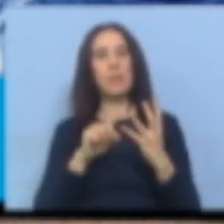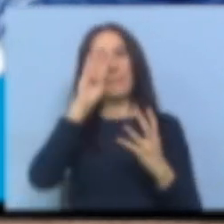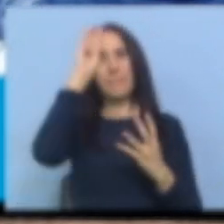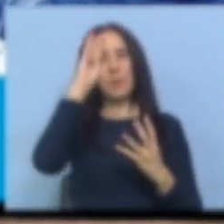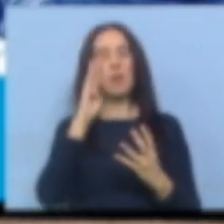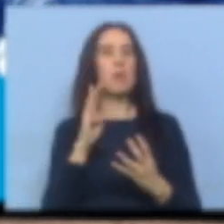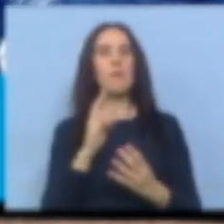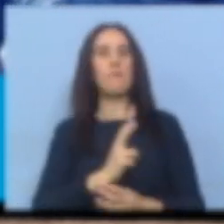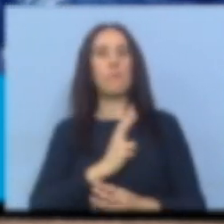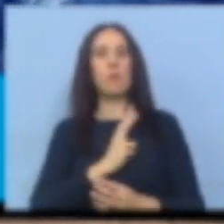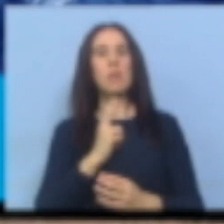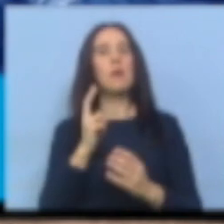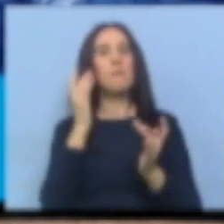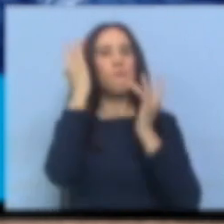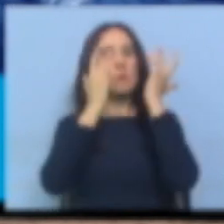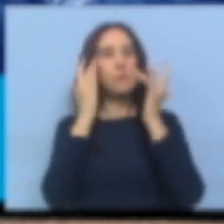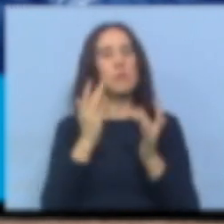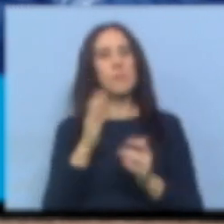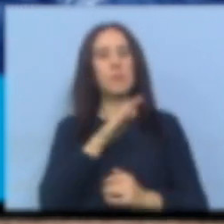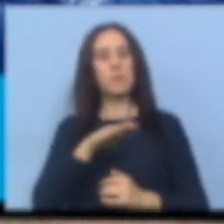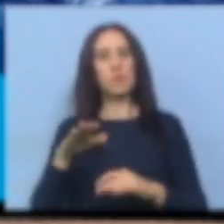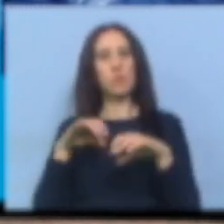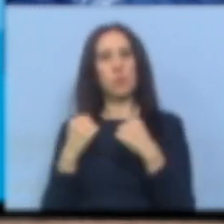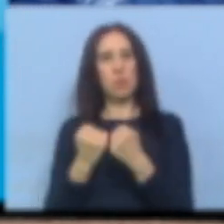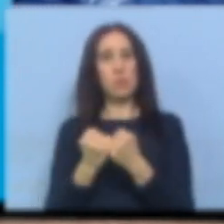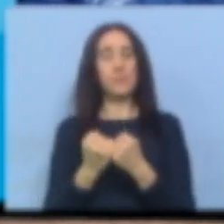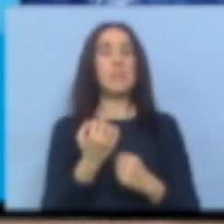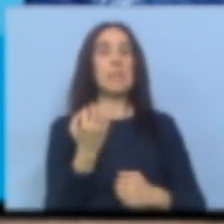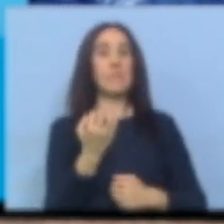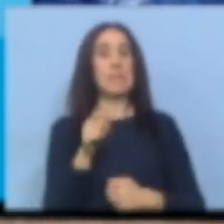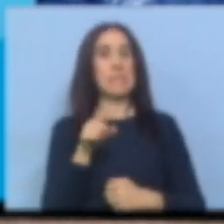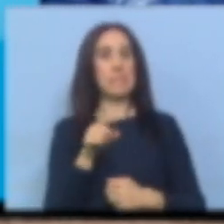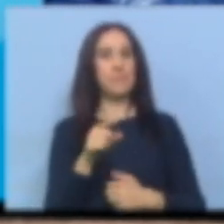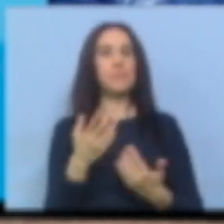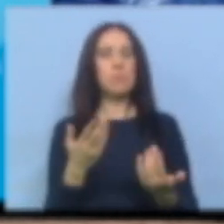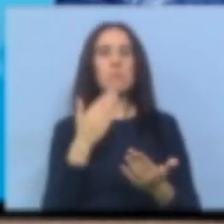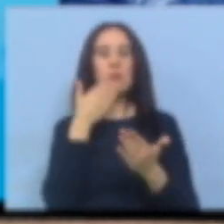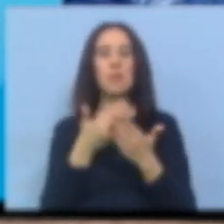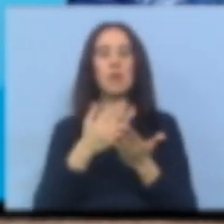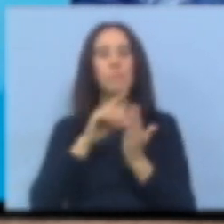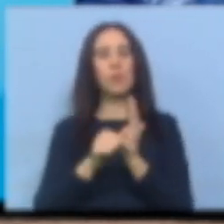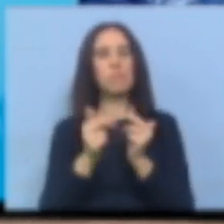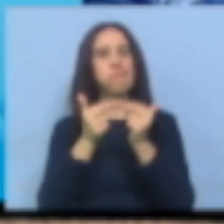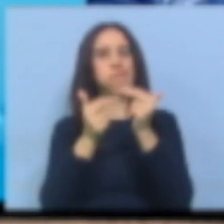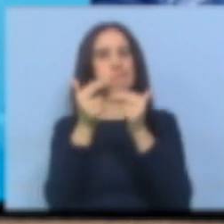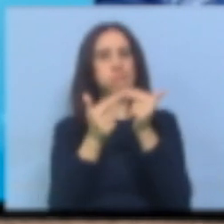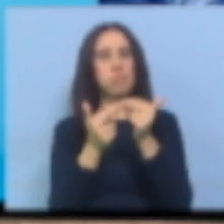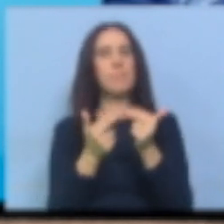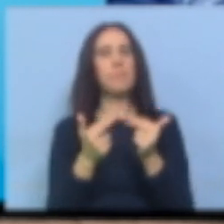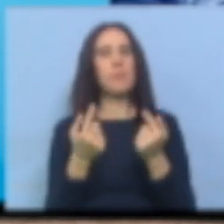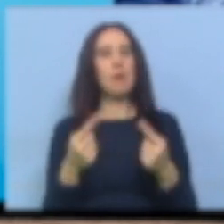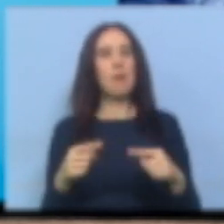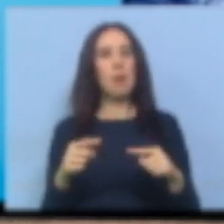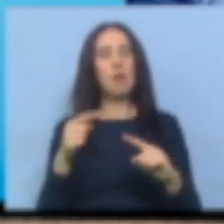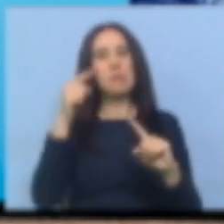Faculdade de Filosofia e Ciências Sociais. Neste sentido, trata-se de construir um projeto que tem